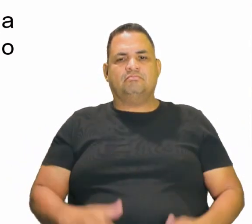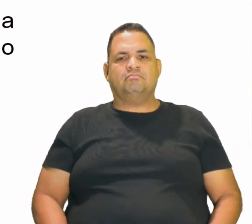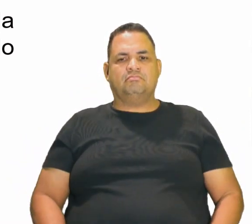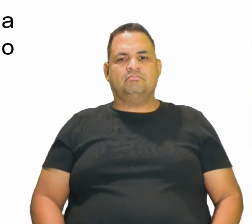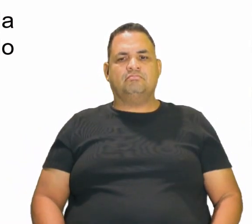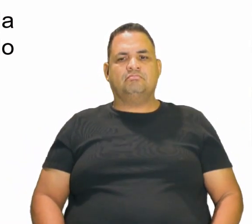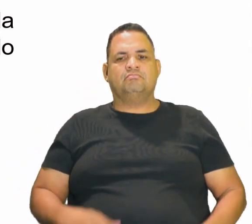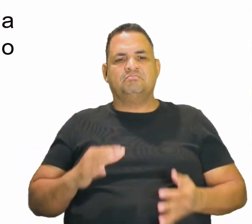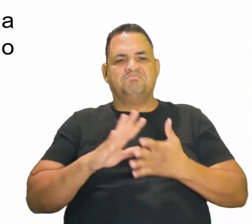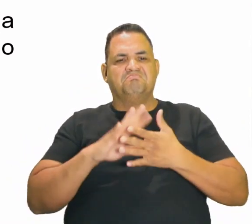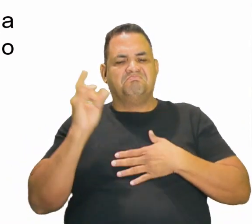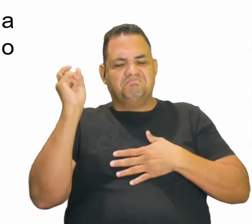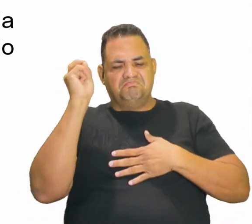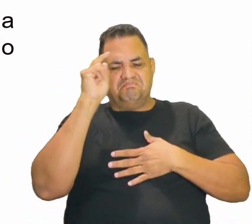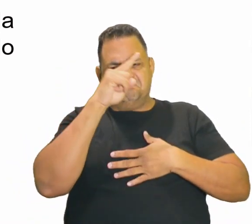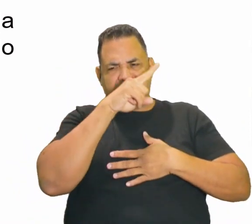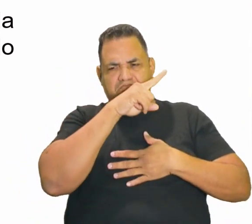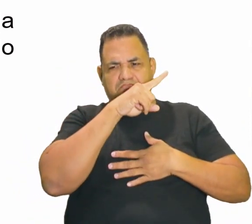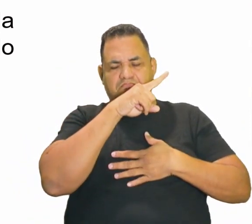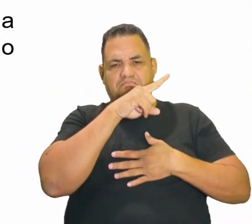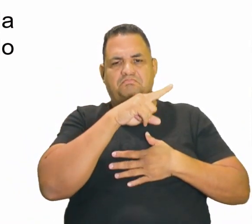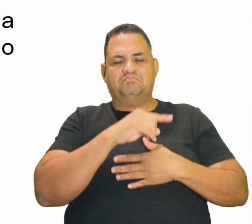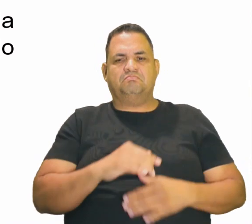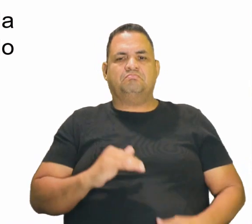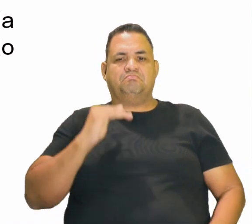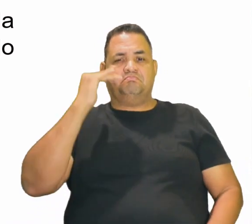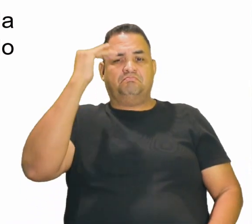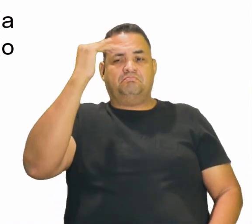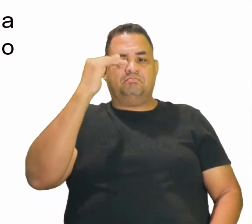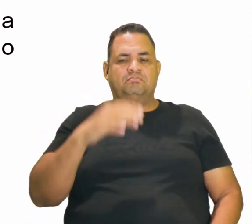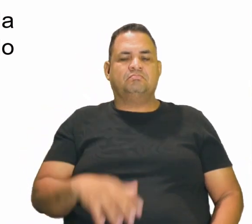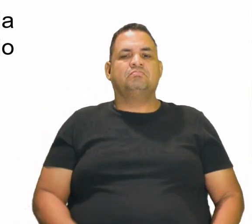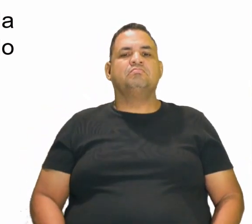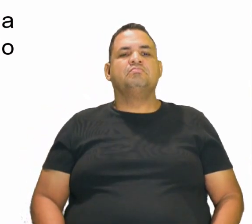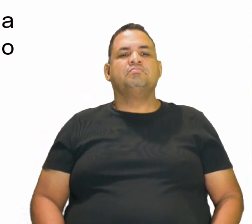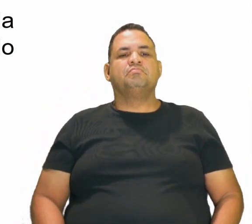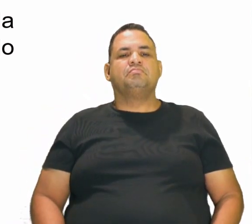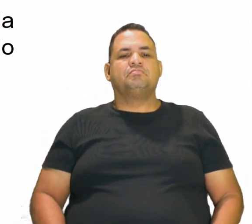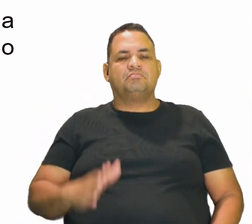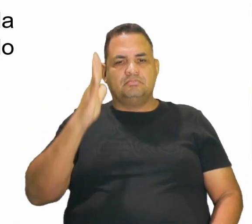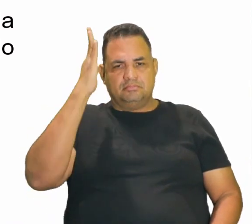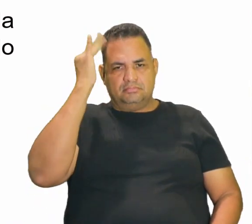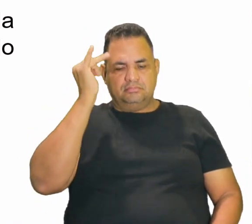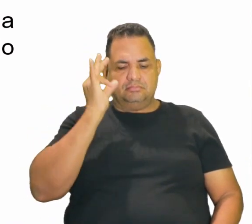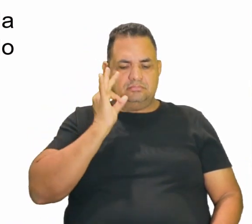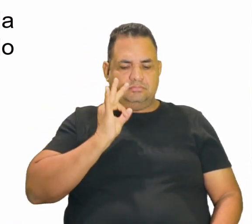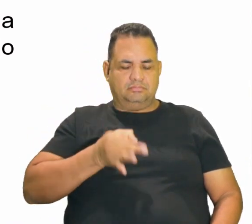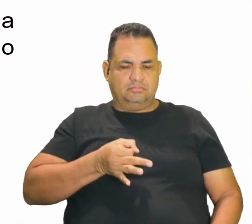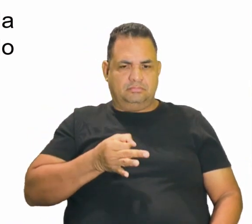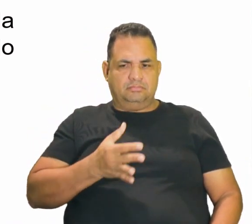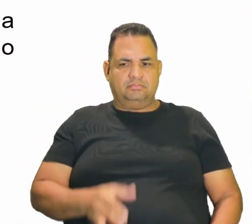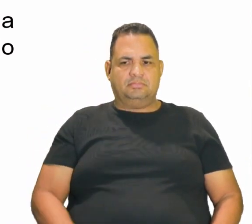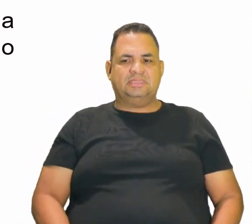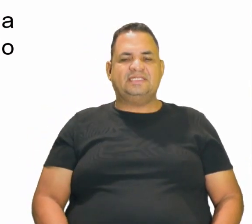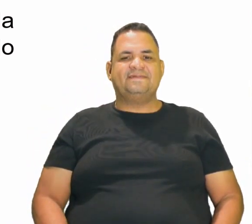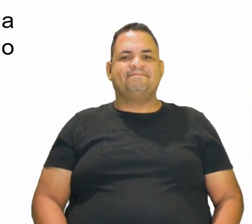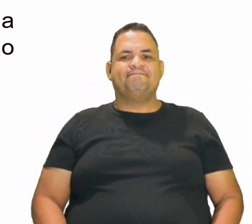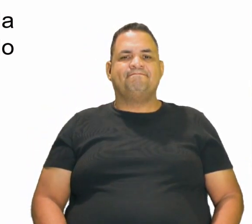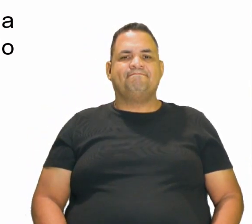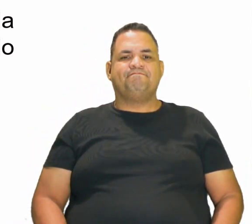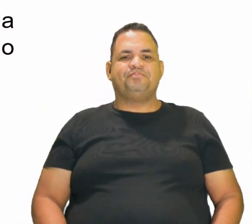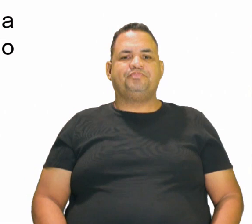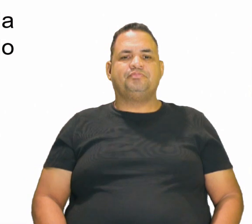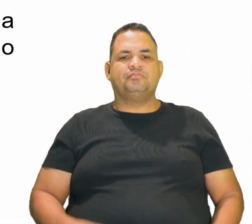de Altos níveis dificuldades então a letra A sabemos que está correto aquilo que